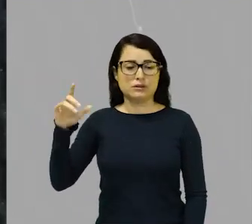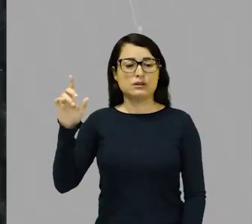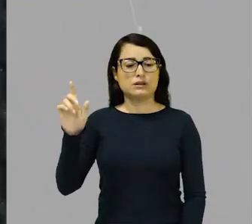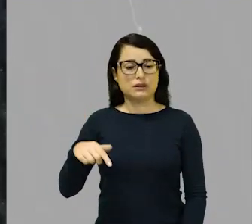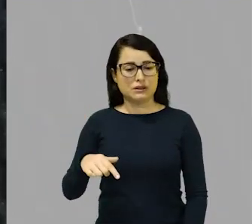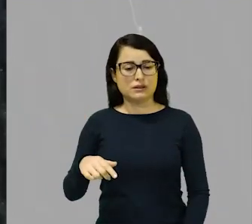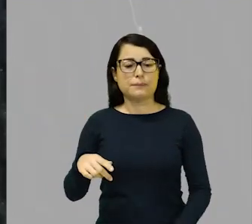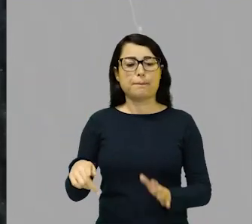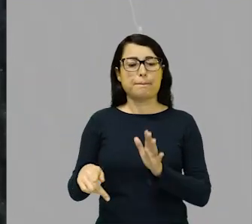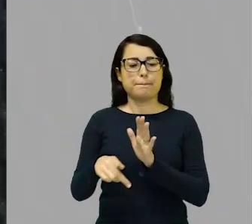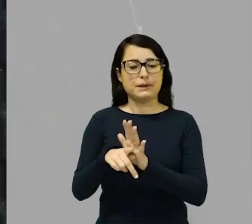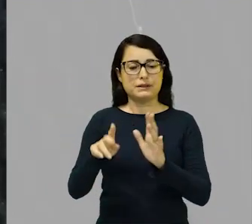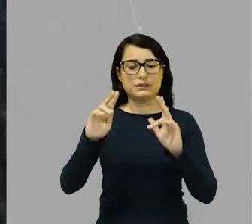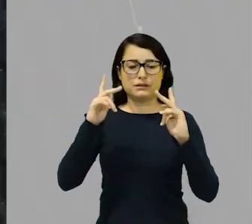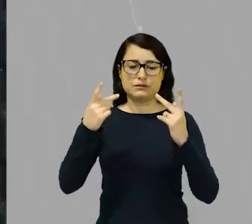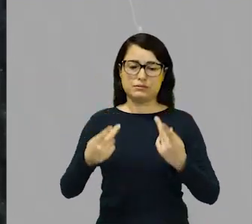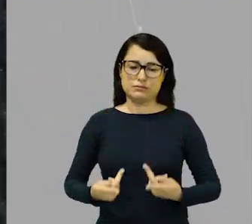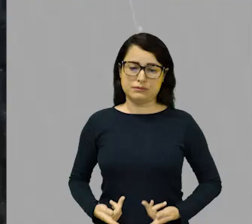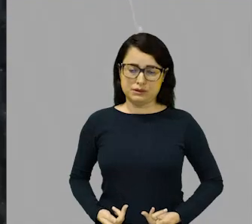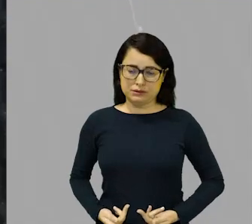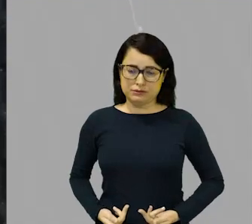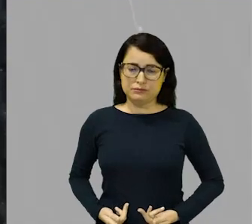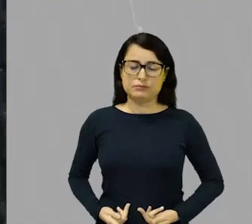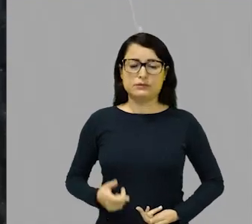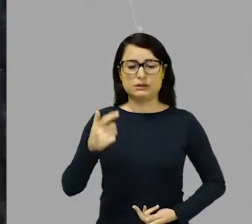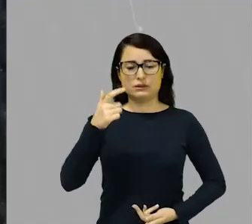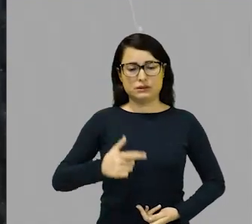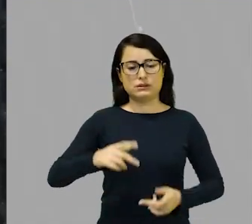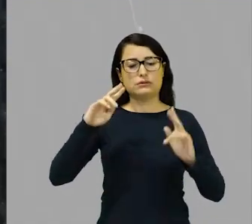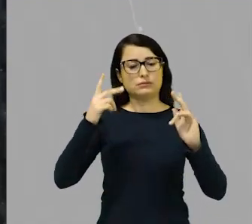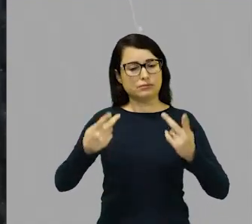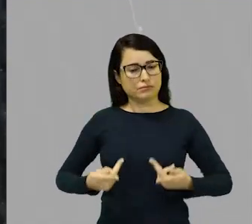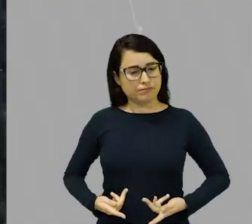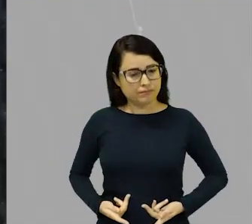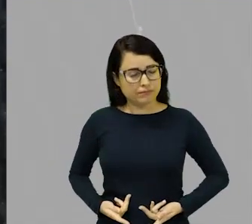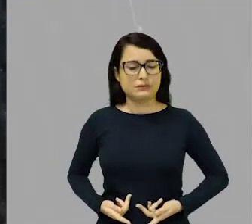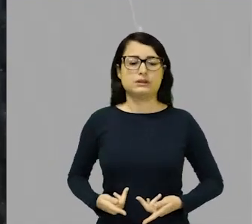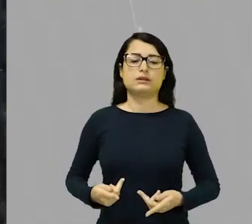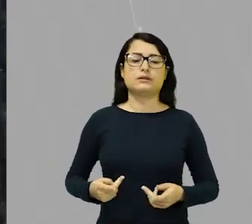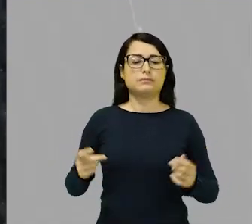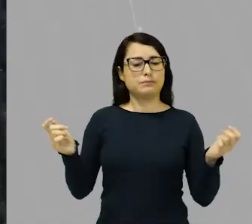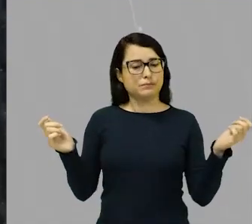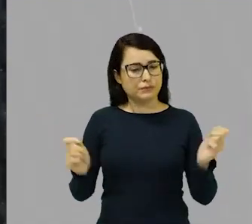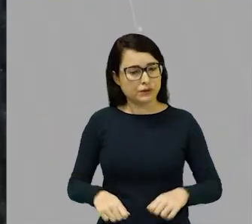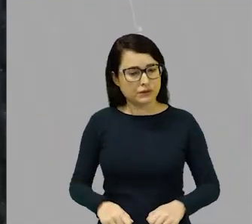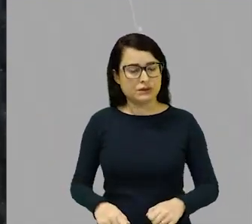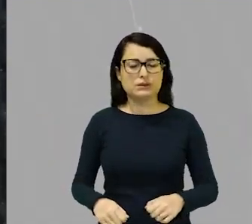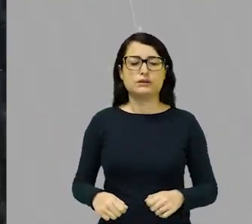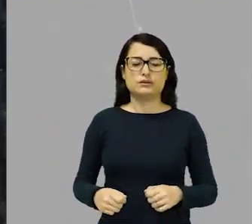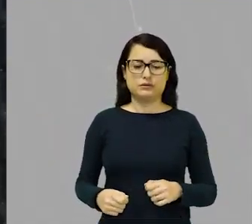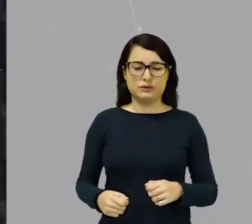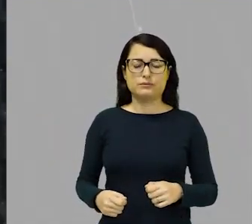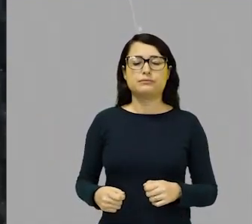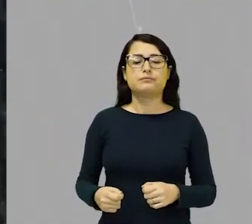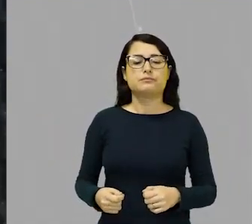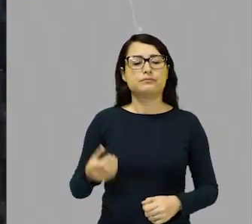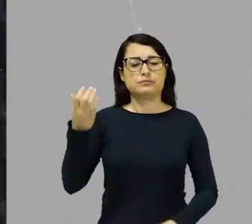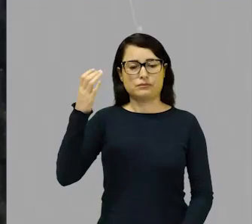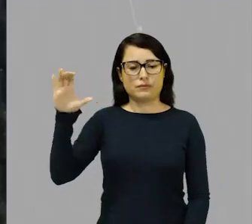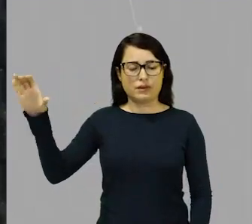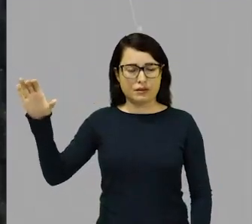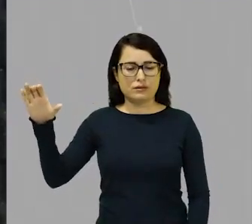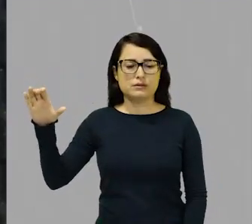atividade eminentemente humana, que só o ser humano é capaz de produzir cultura. Só o ser humano possui cultura,